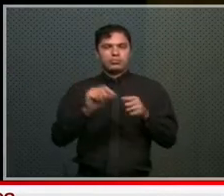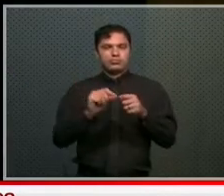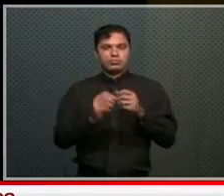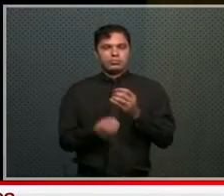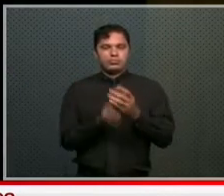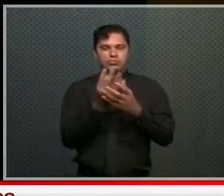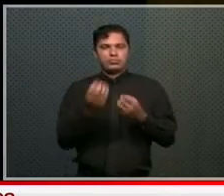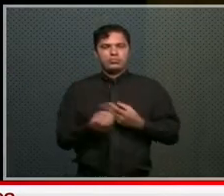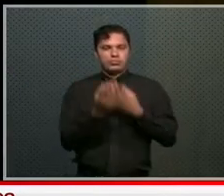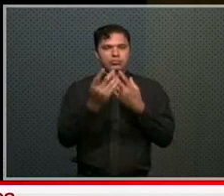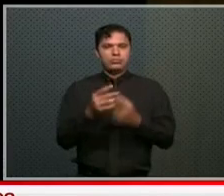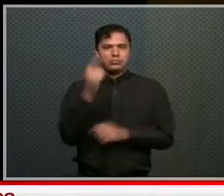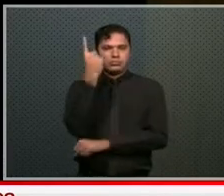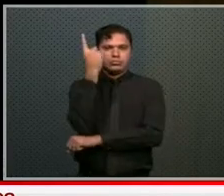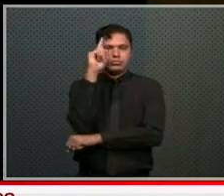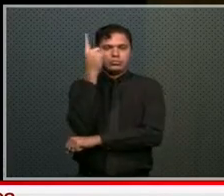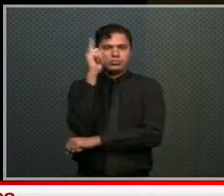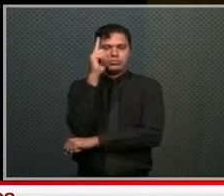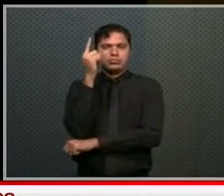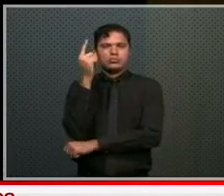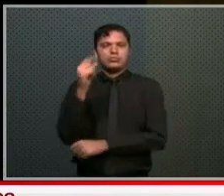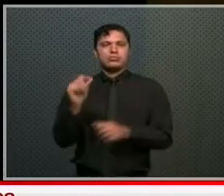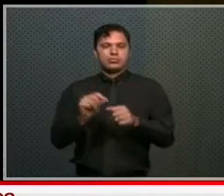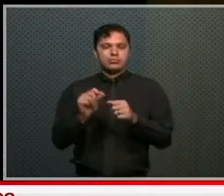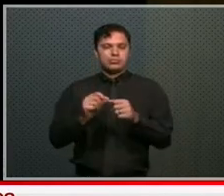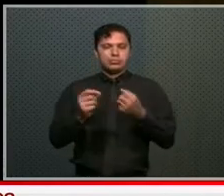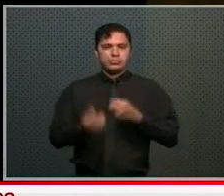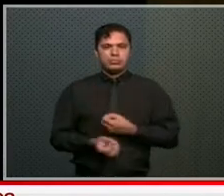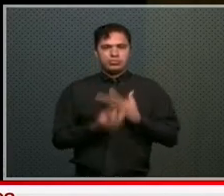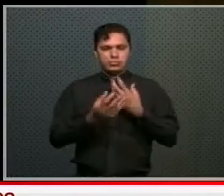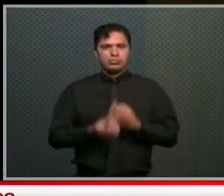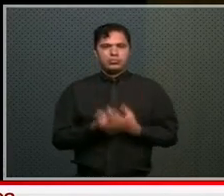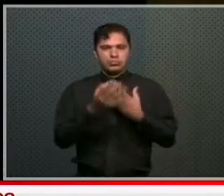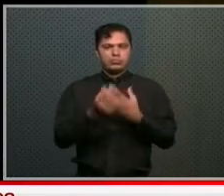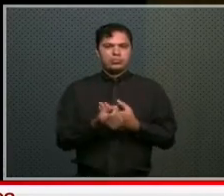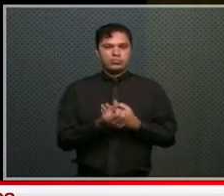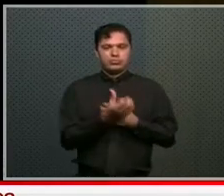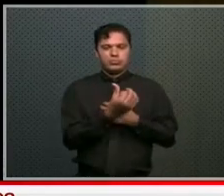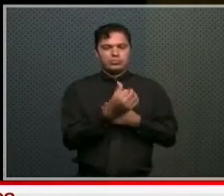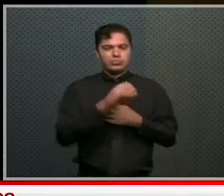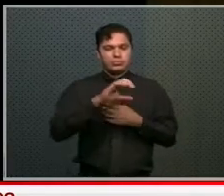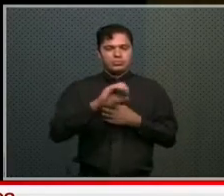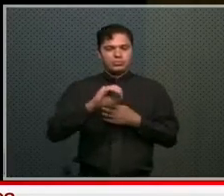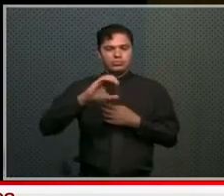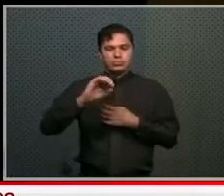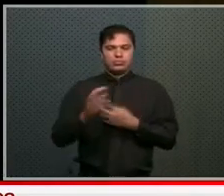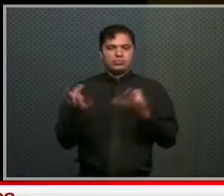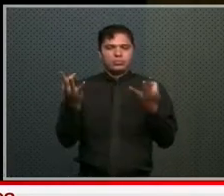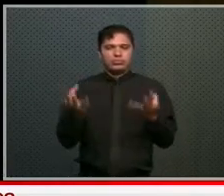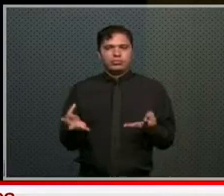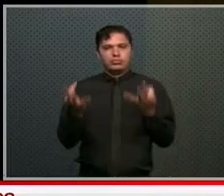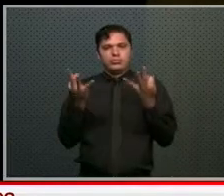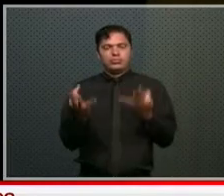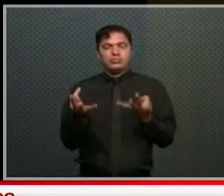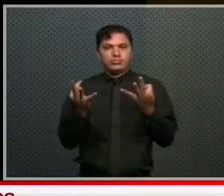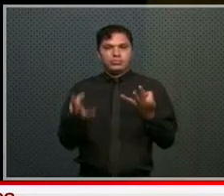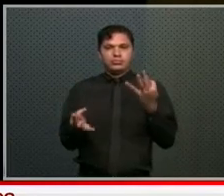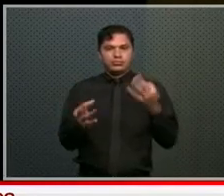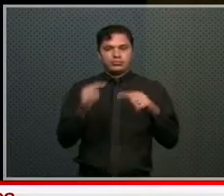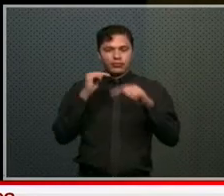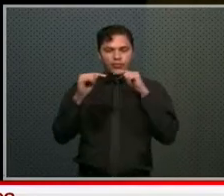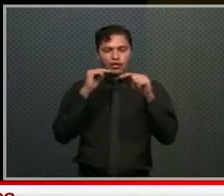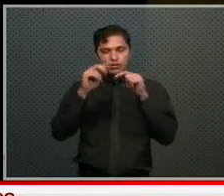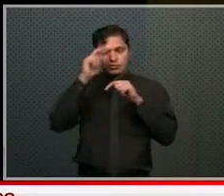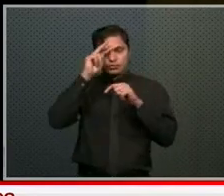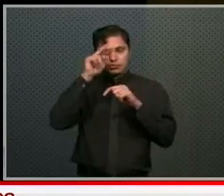que chegamos a produzir 600 toneladas motivo inclusive de fortes discussões nessa casa